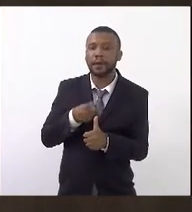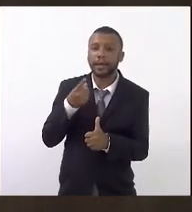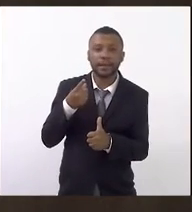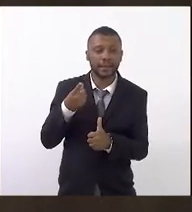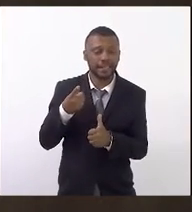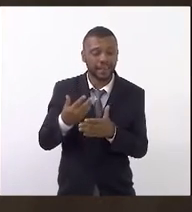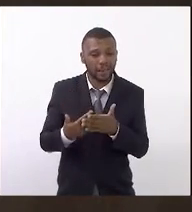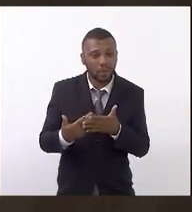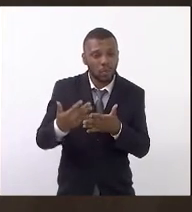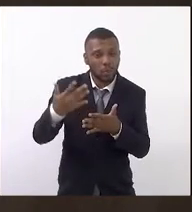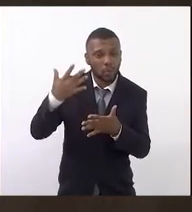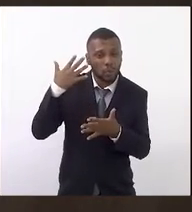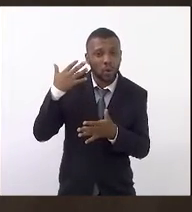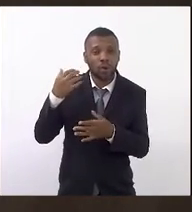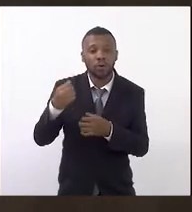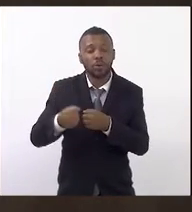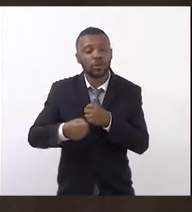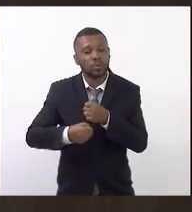de 2011,